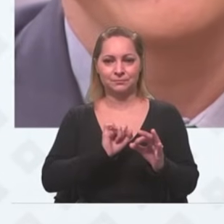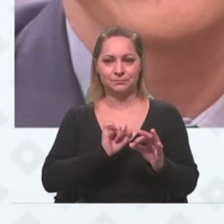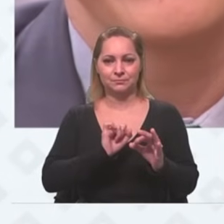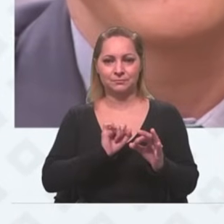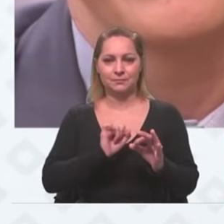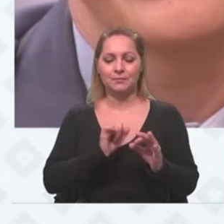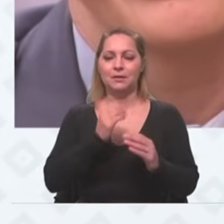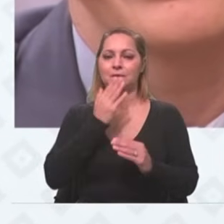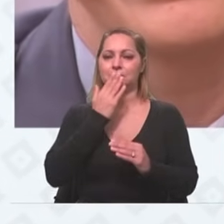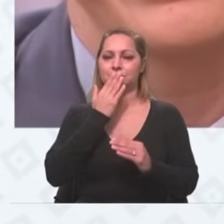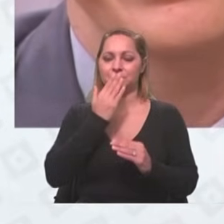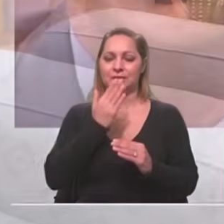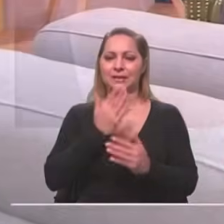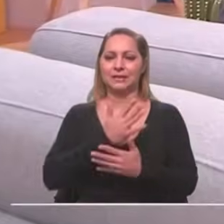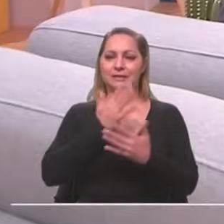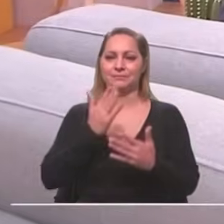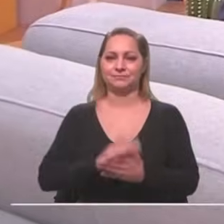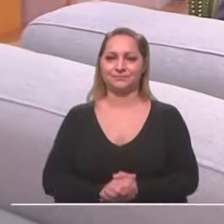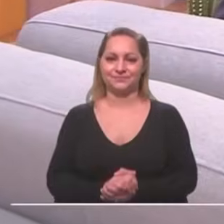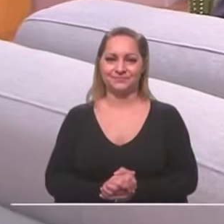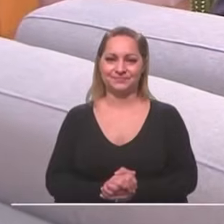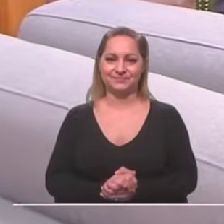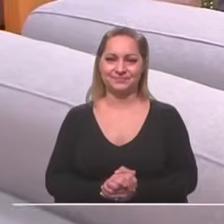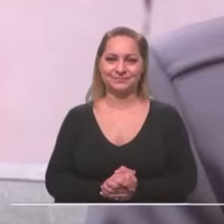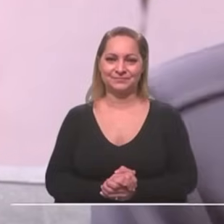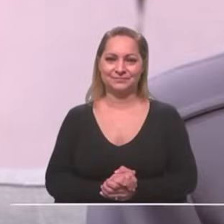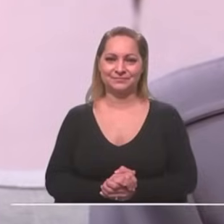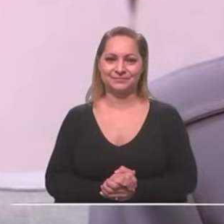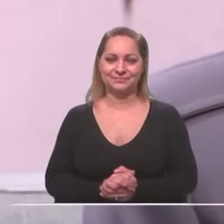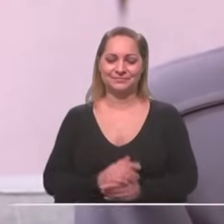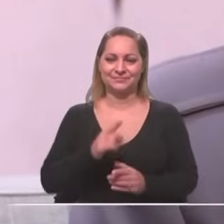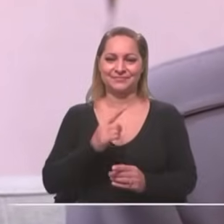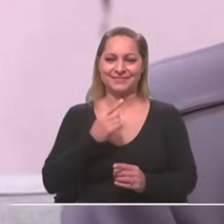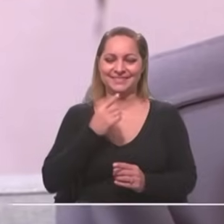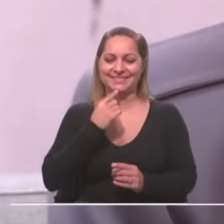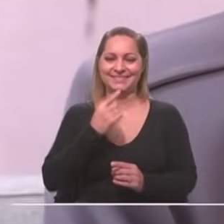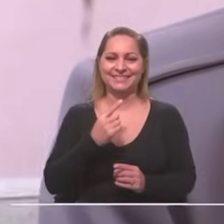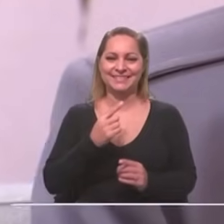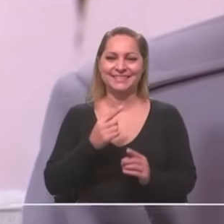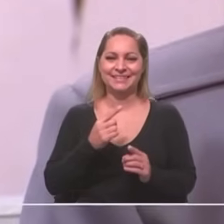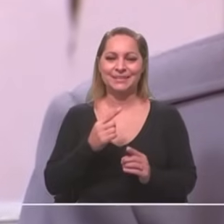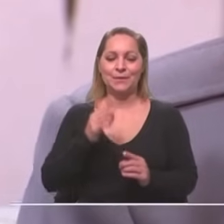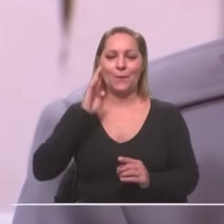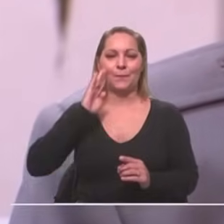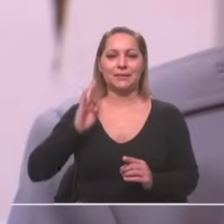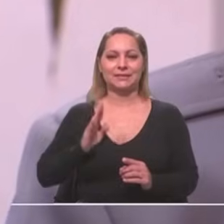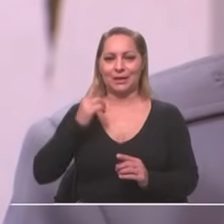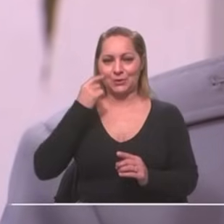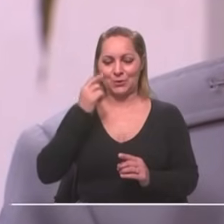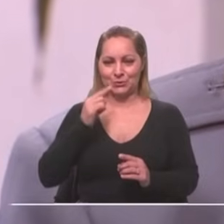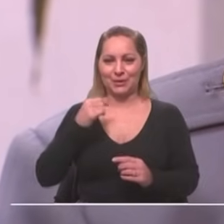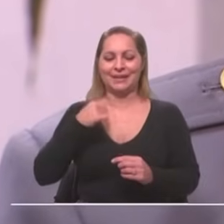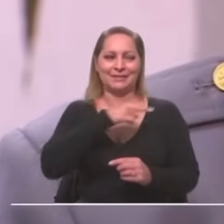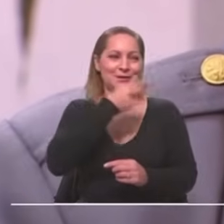grande desde a Roménia. Loves. É o que a gente costuma dizer. O militar não chora, chora não, o herói.